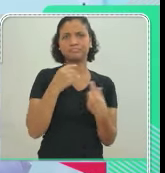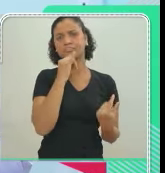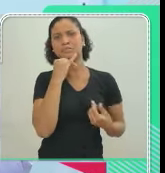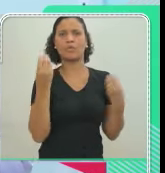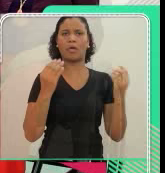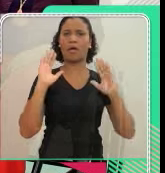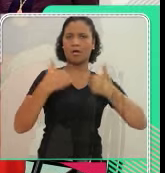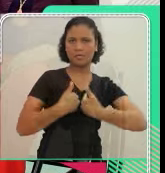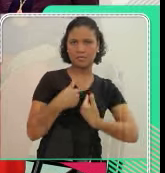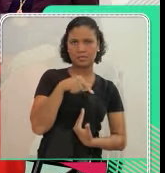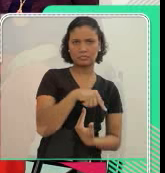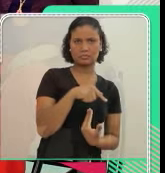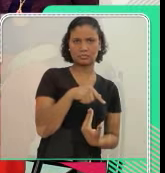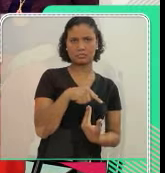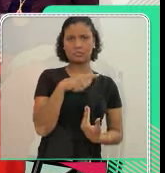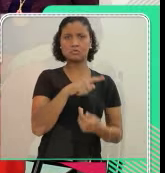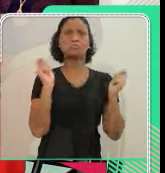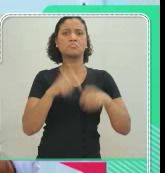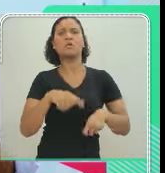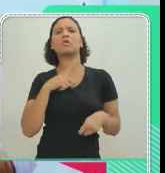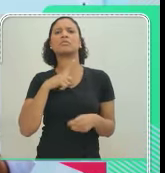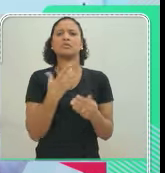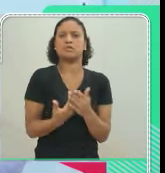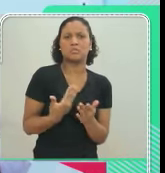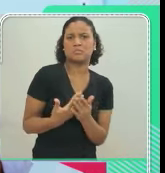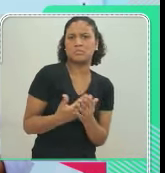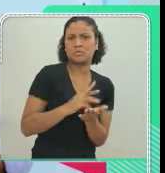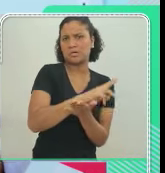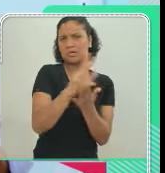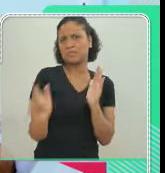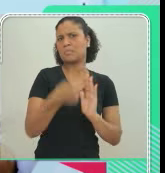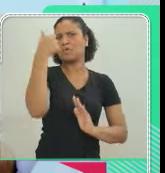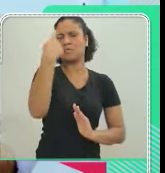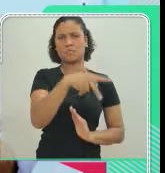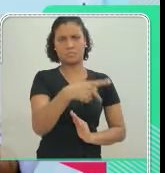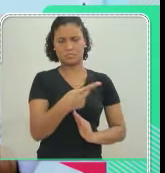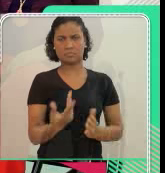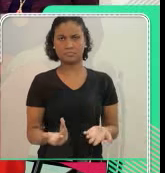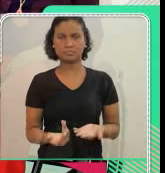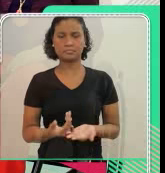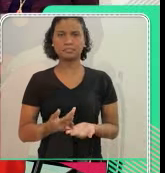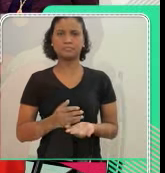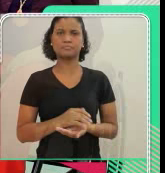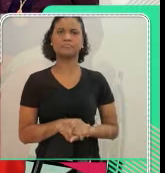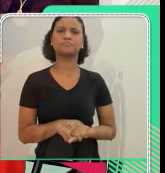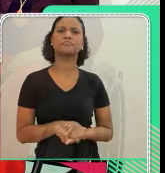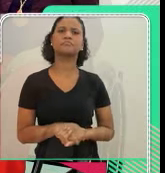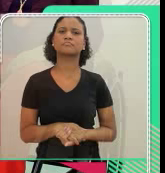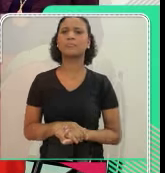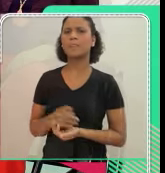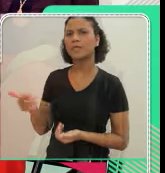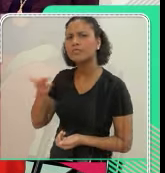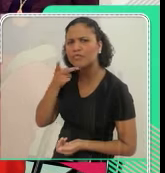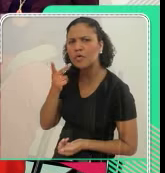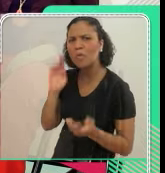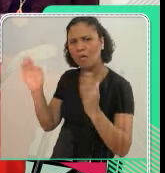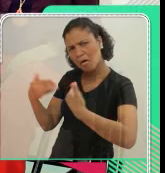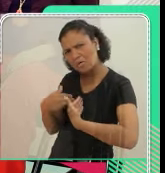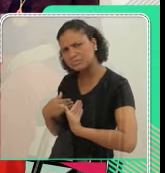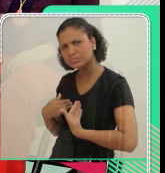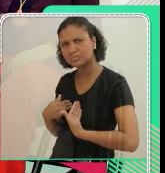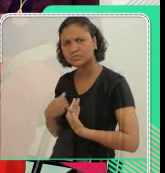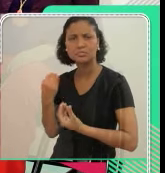como autismo, enfim, uma série de condições que só podem, de fato, passar a ser estudadas de uma forma mais fidedigna